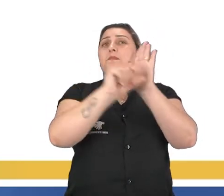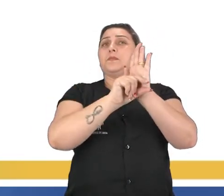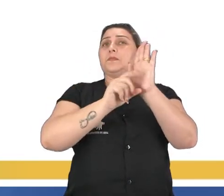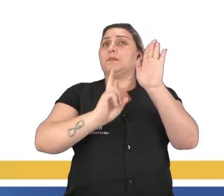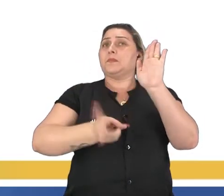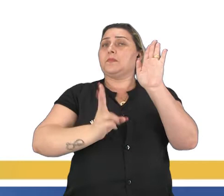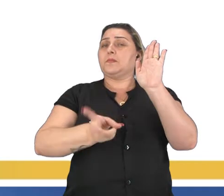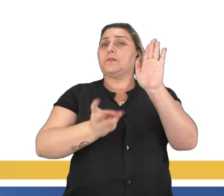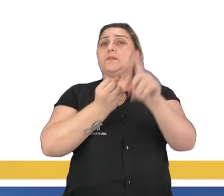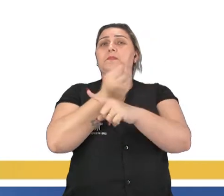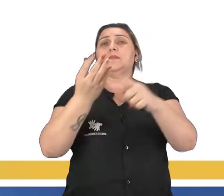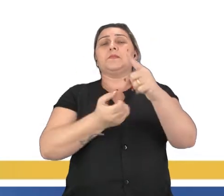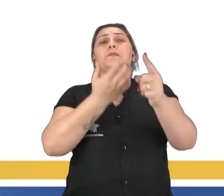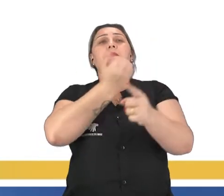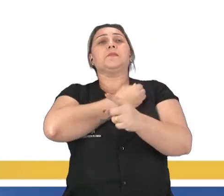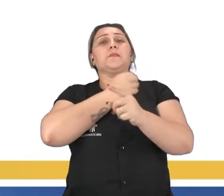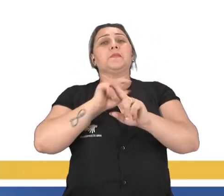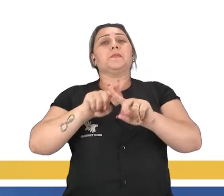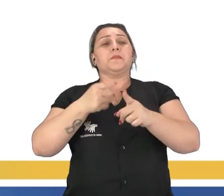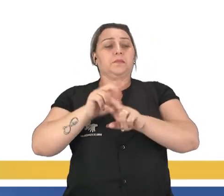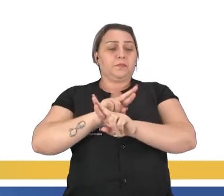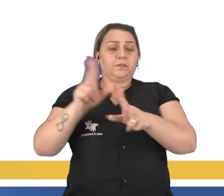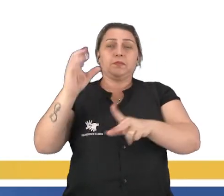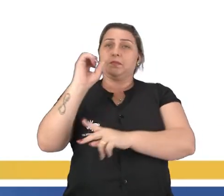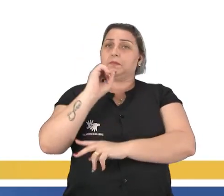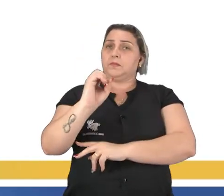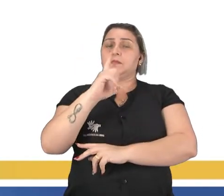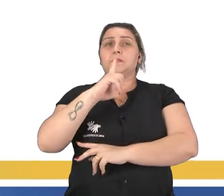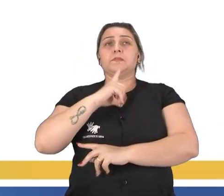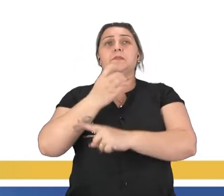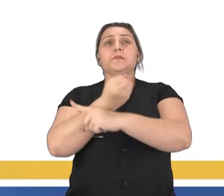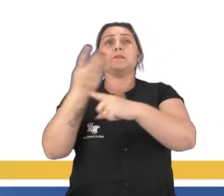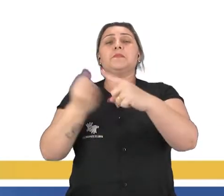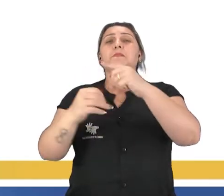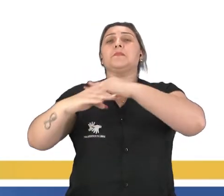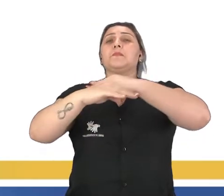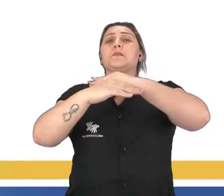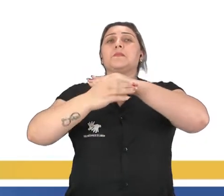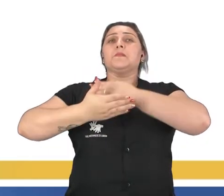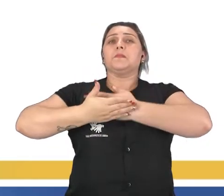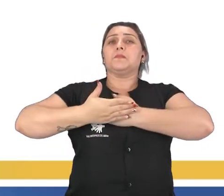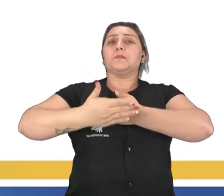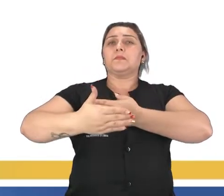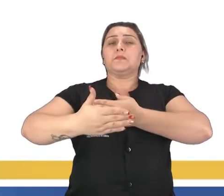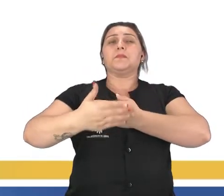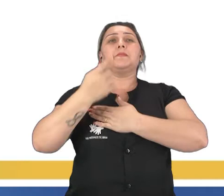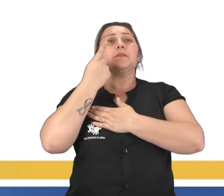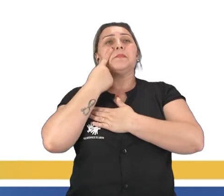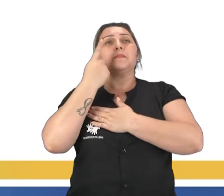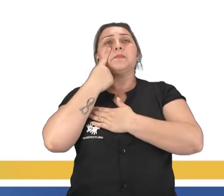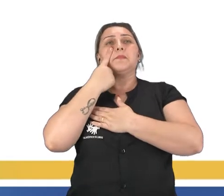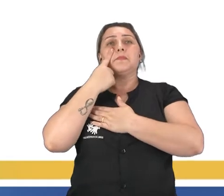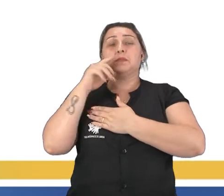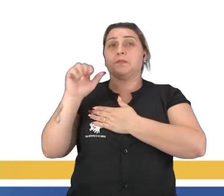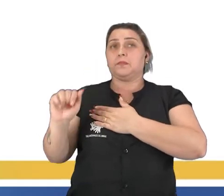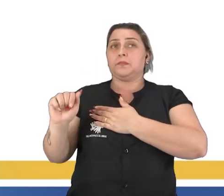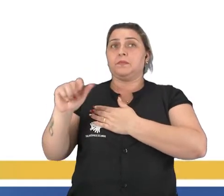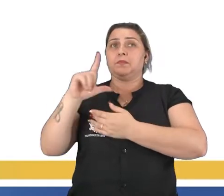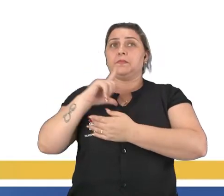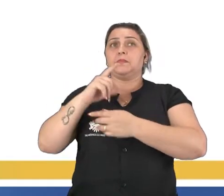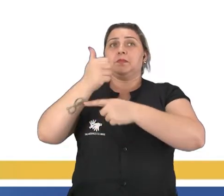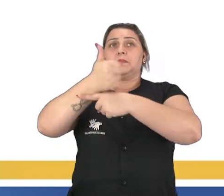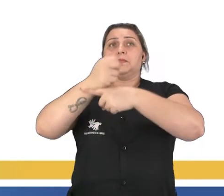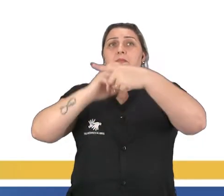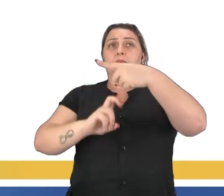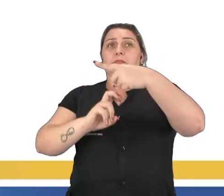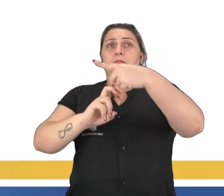mesmo número, só que diferente de zero, obtemos uma fração equivalente à fração inicial. Analise o exemplo. Exemplo A, eu tenho